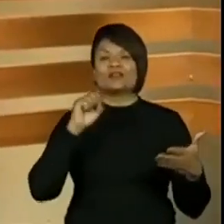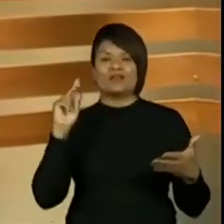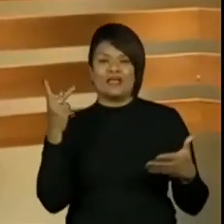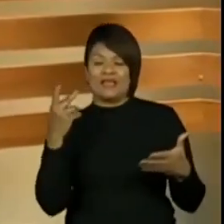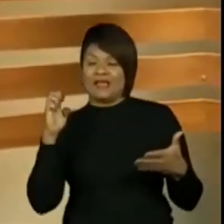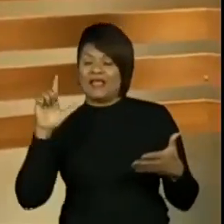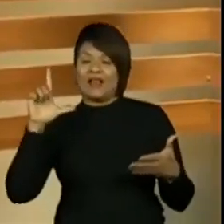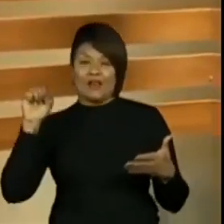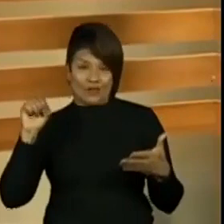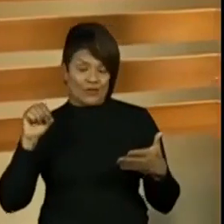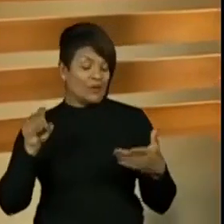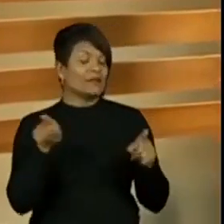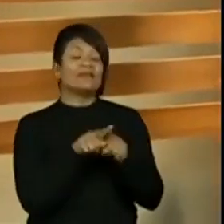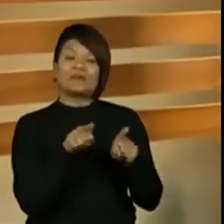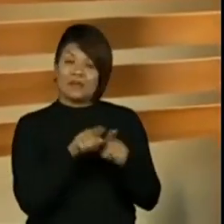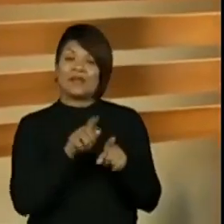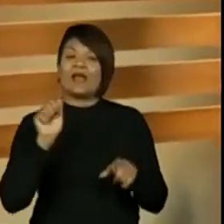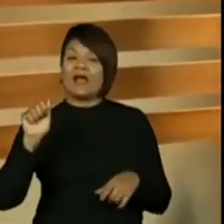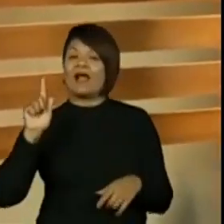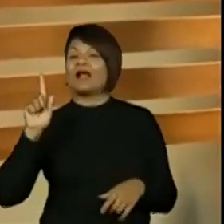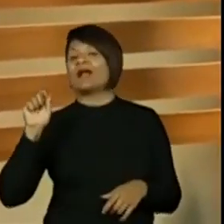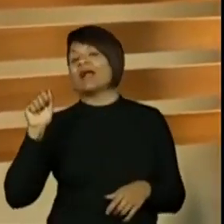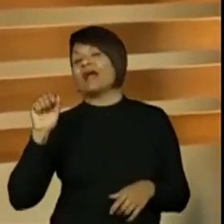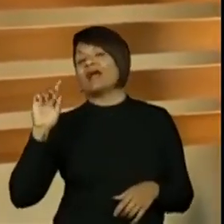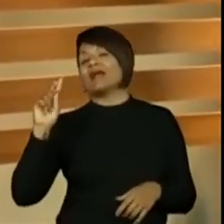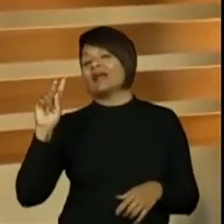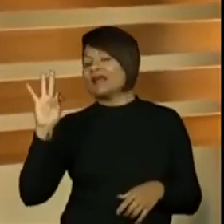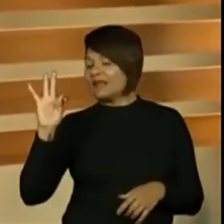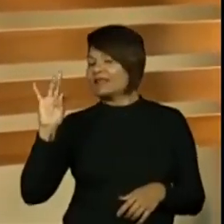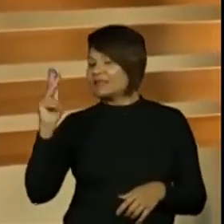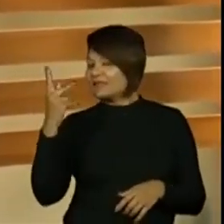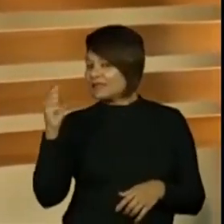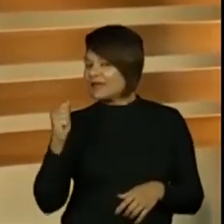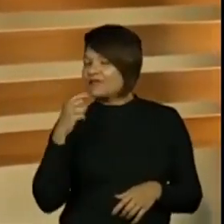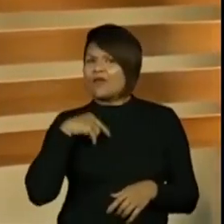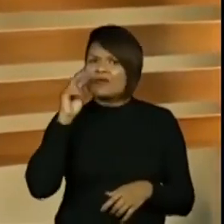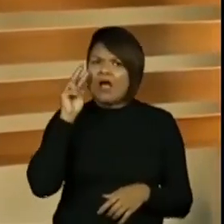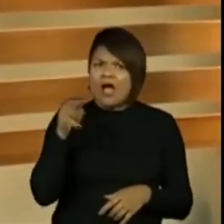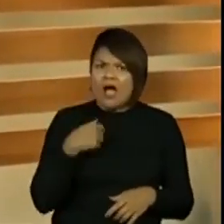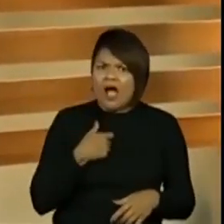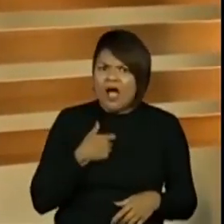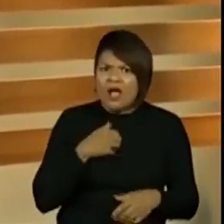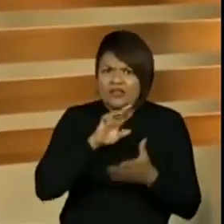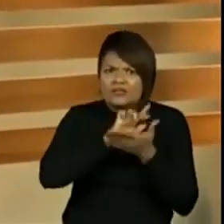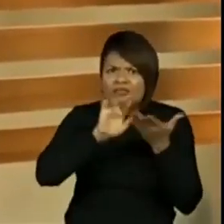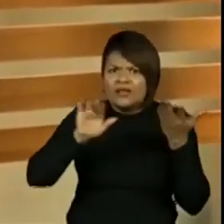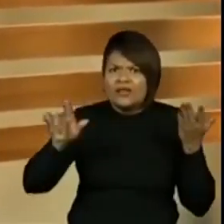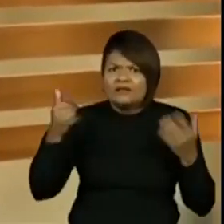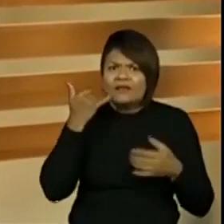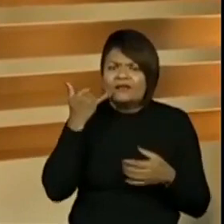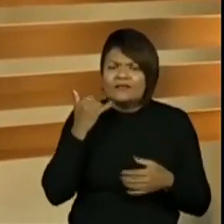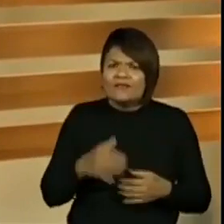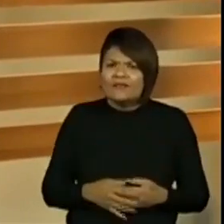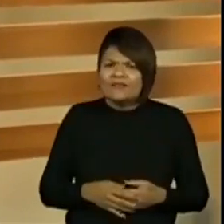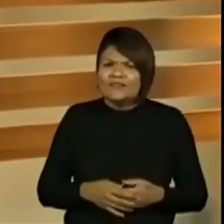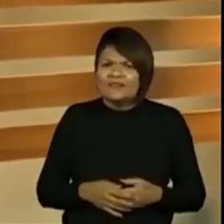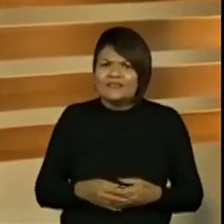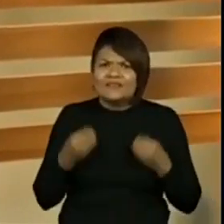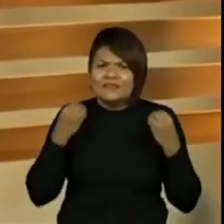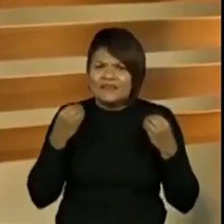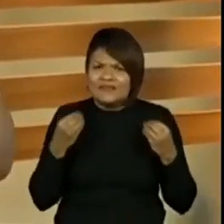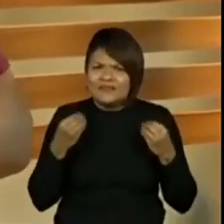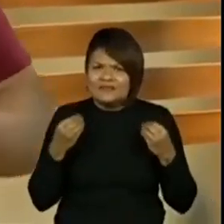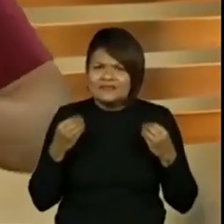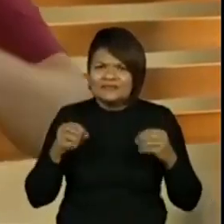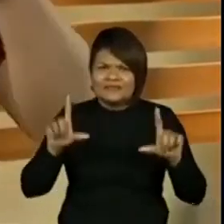Elo. Ágata, telefones bem diferentes. Vocês não tinham parado para pensar nisso ainda, né? Olha a diferença de um telefone